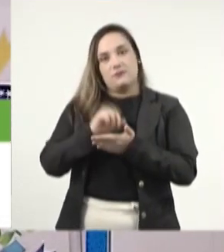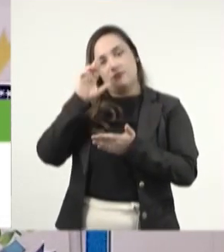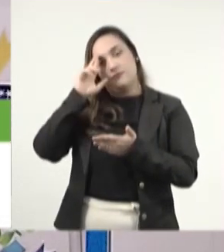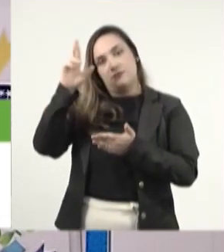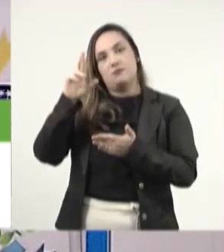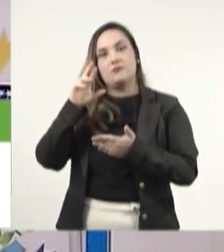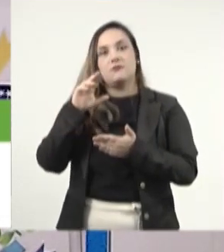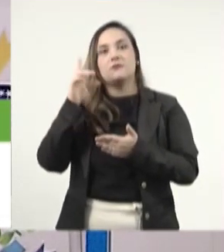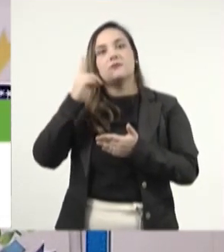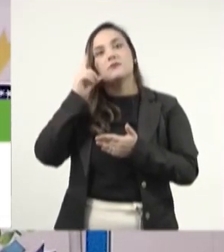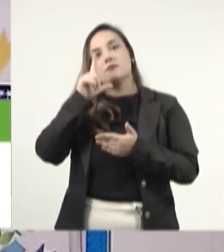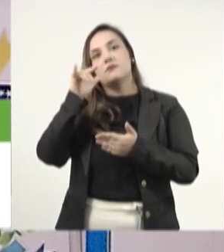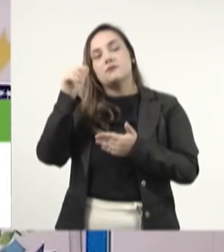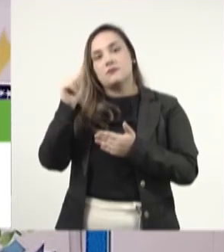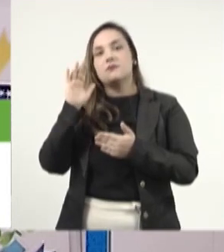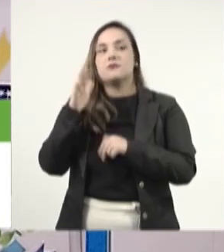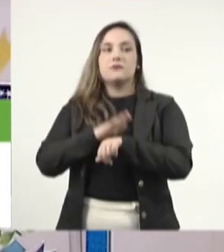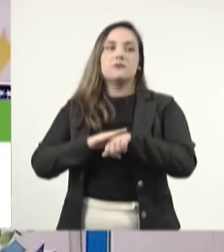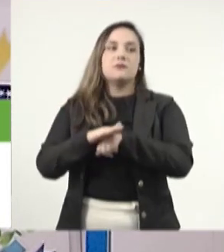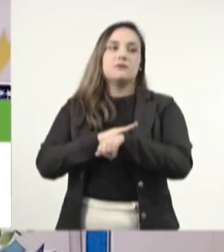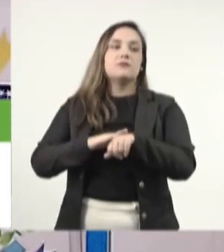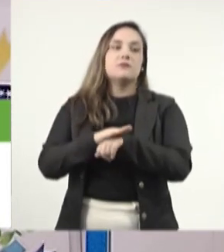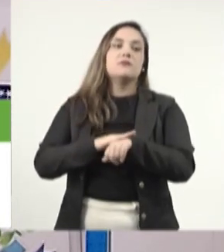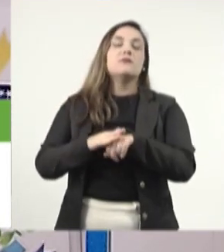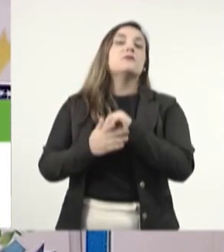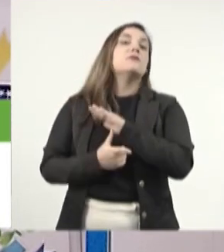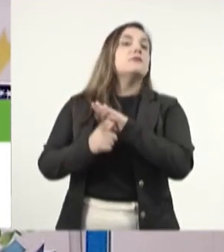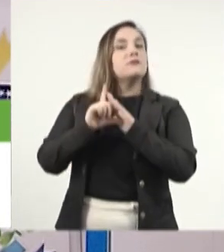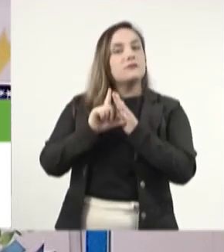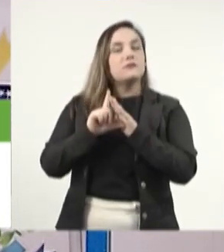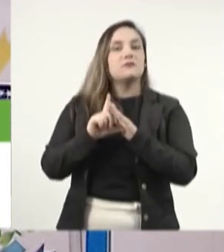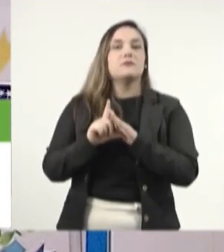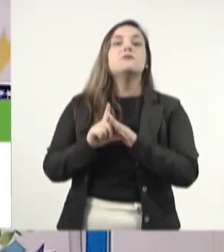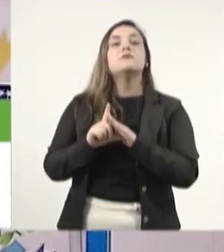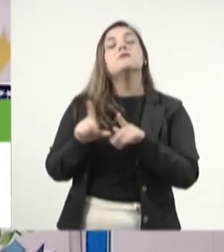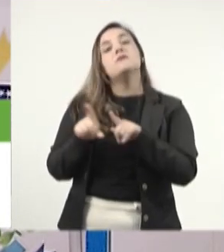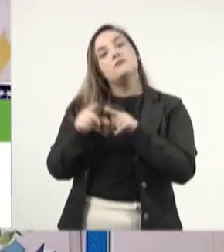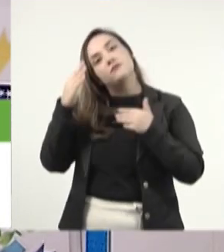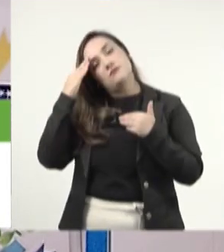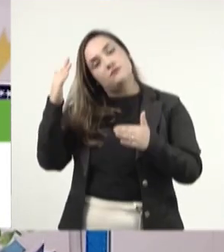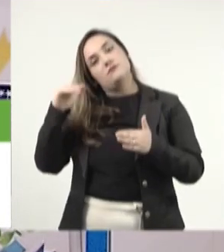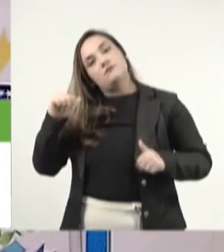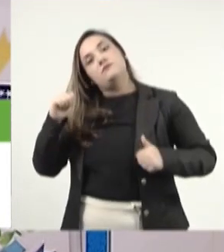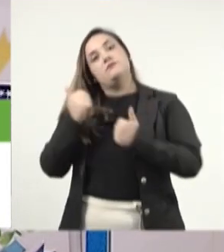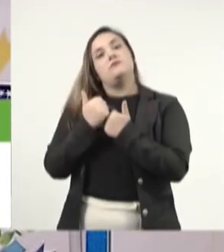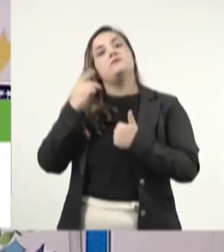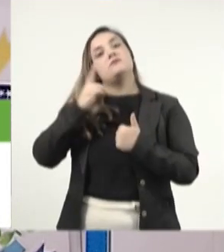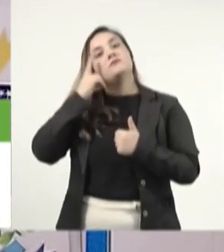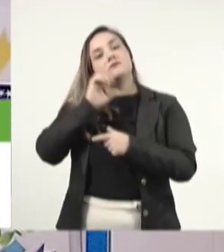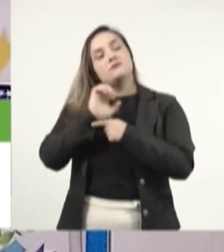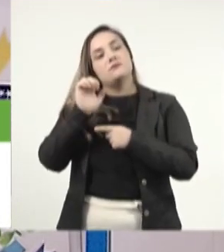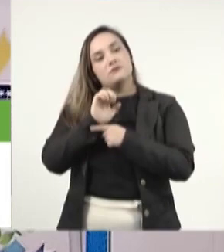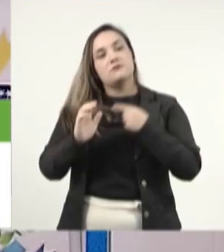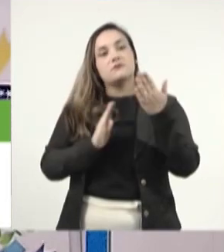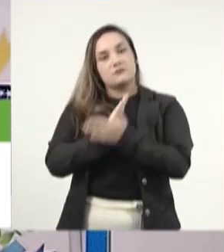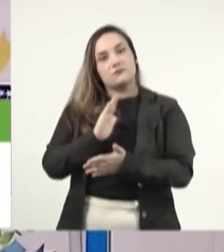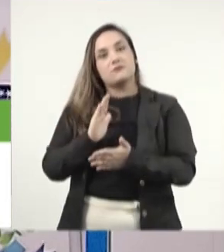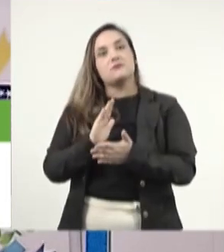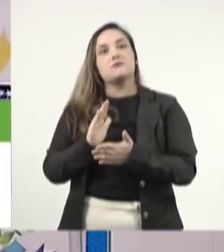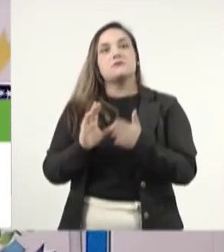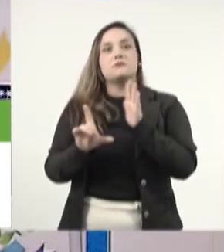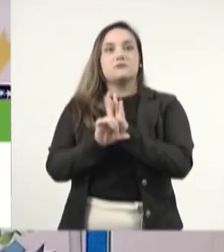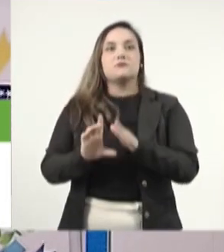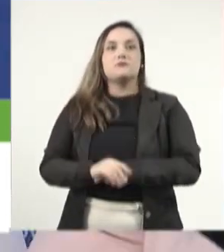A deputada Lia Nogueira, inclusive, conversou com a nossa reportagem um pouco mais cedo e agradeceu o apoio dos deputados estaduais na aprovação dessa medida.